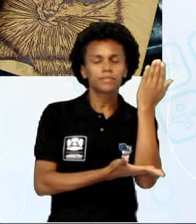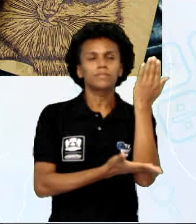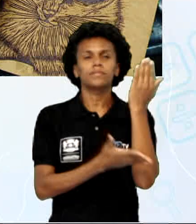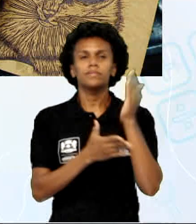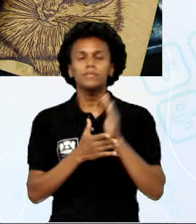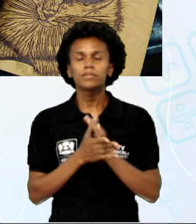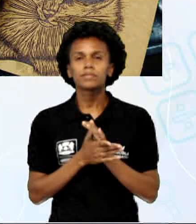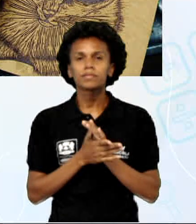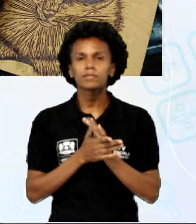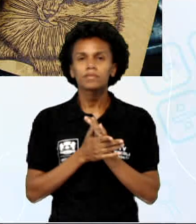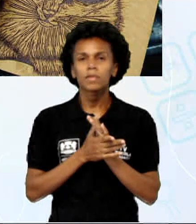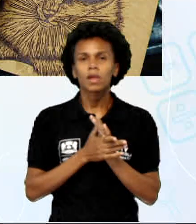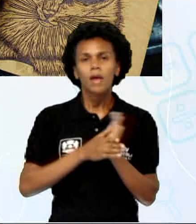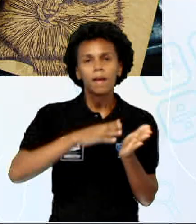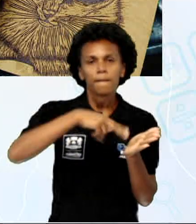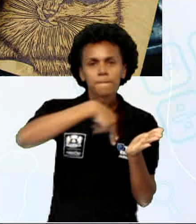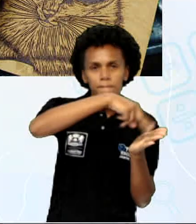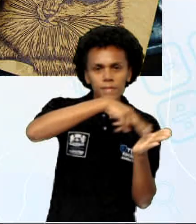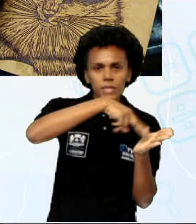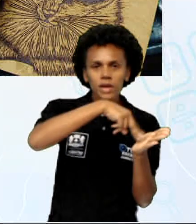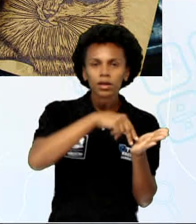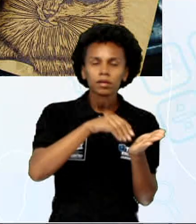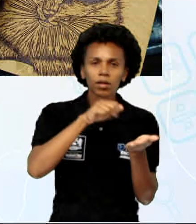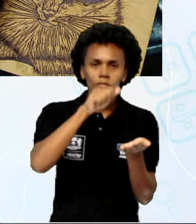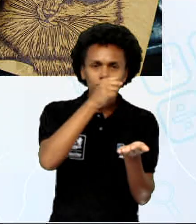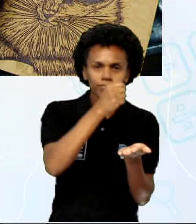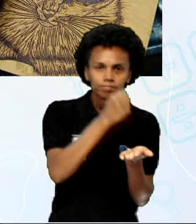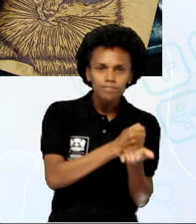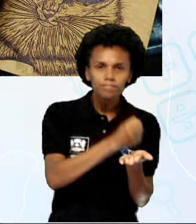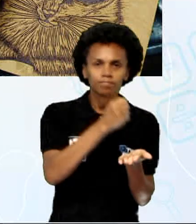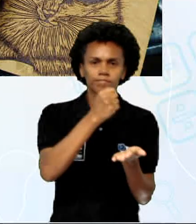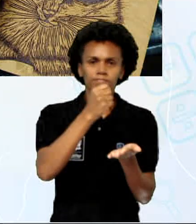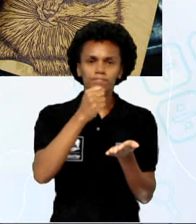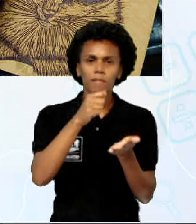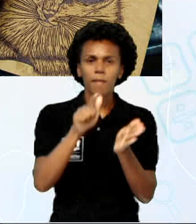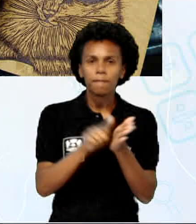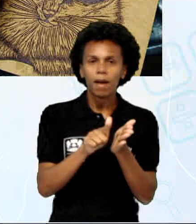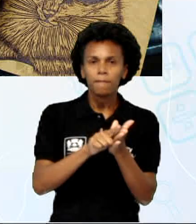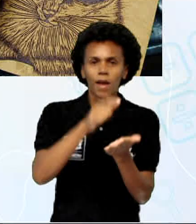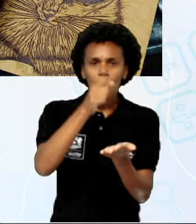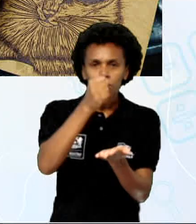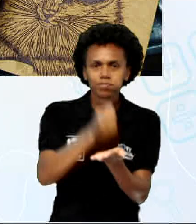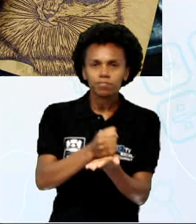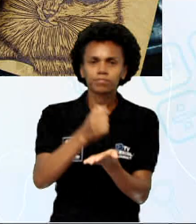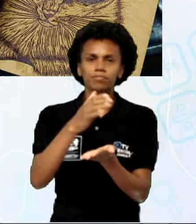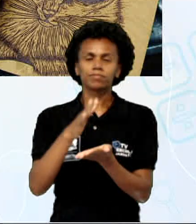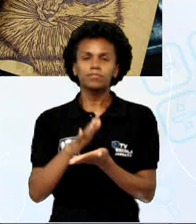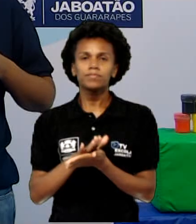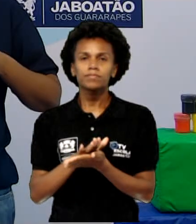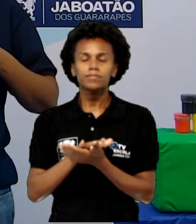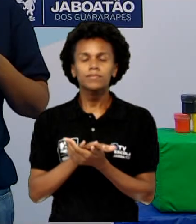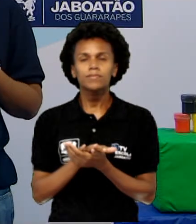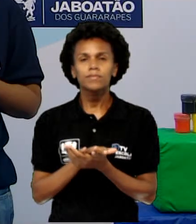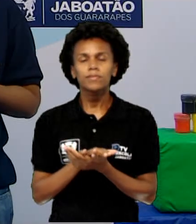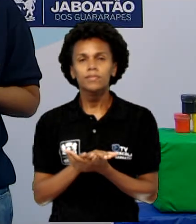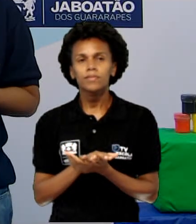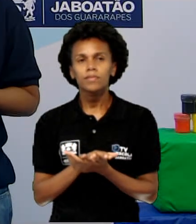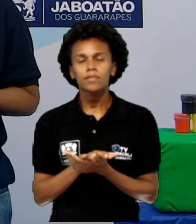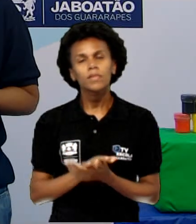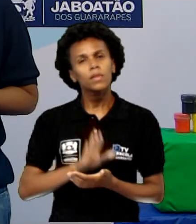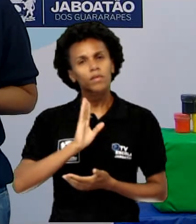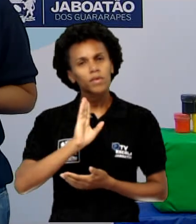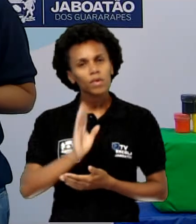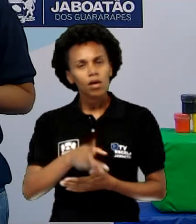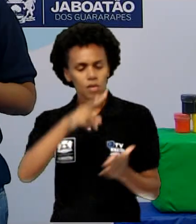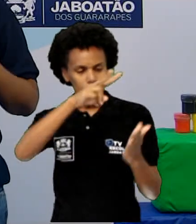fazendo várias cópias. É muito usado na xilogravura. Quem aí já leu literatura de